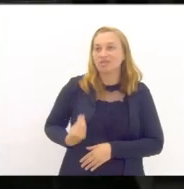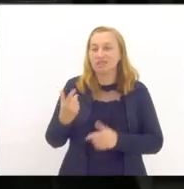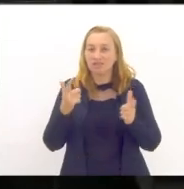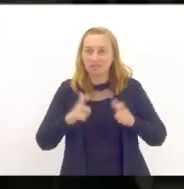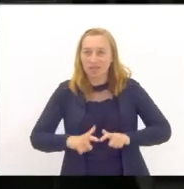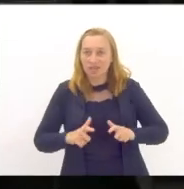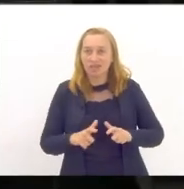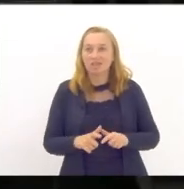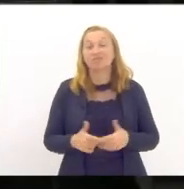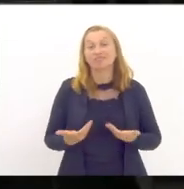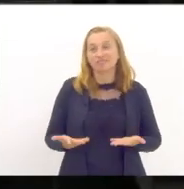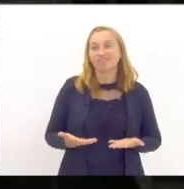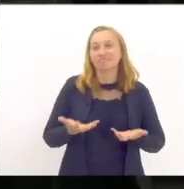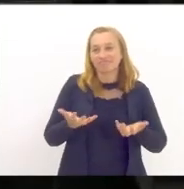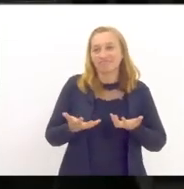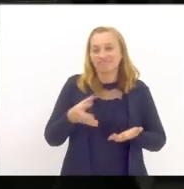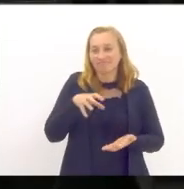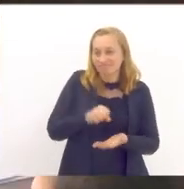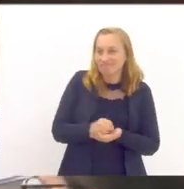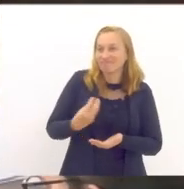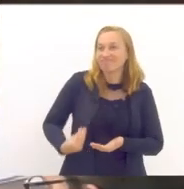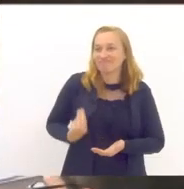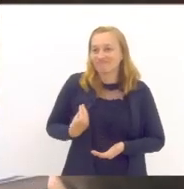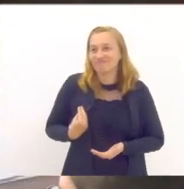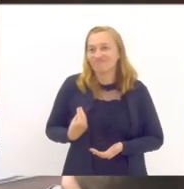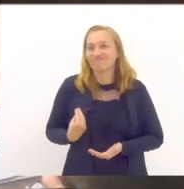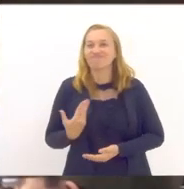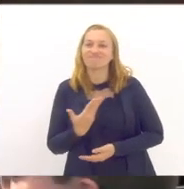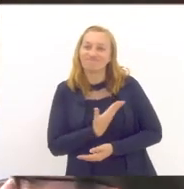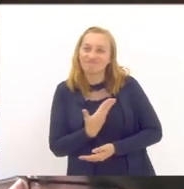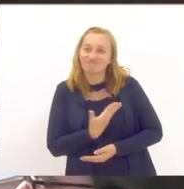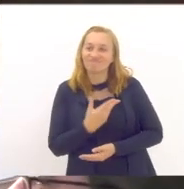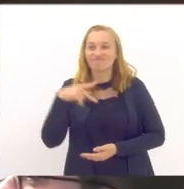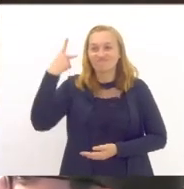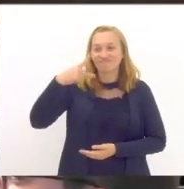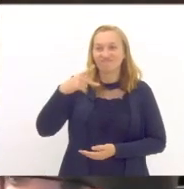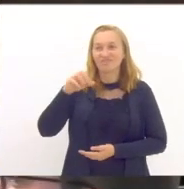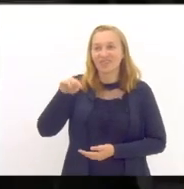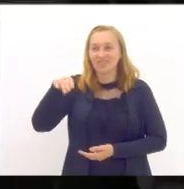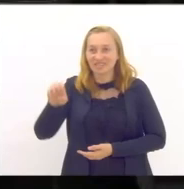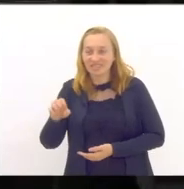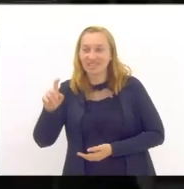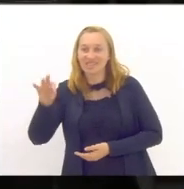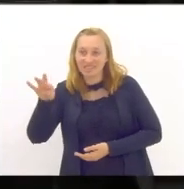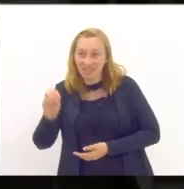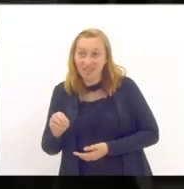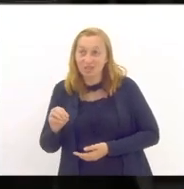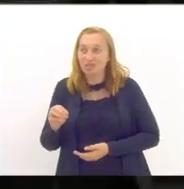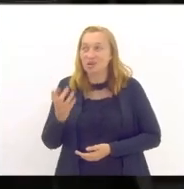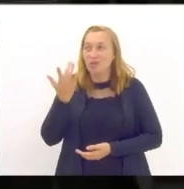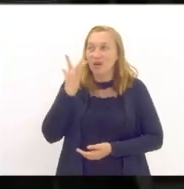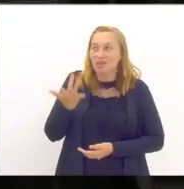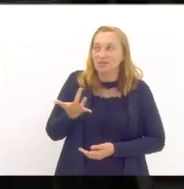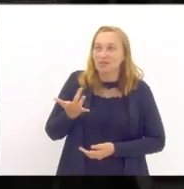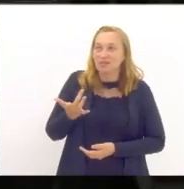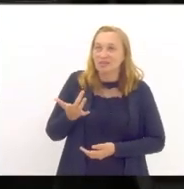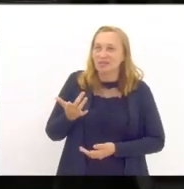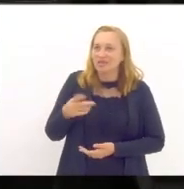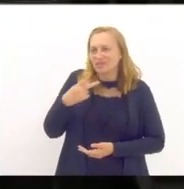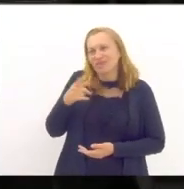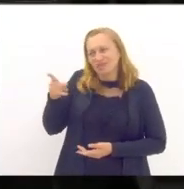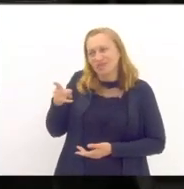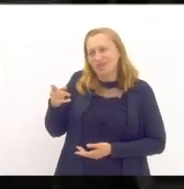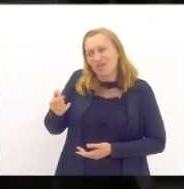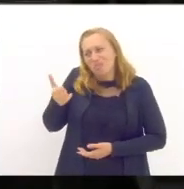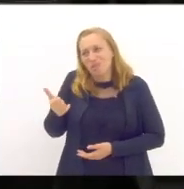presentes. E aí eu queria registrar a presença do meu amigo, o vereador Alexandre Esquerdo, que eu acho... Falei com você